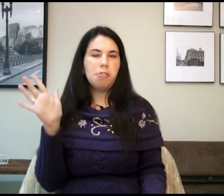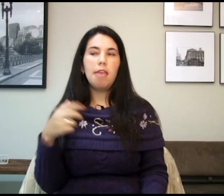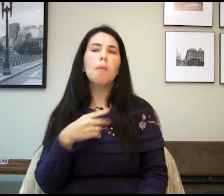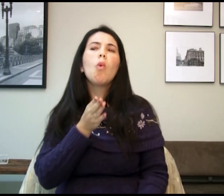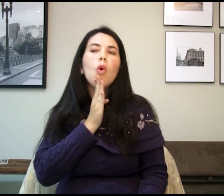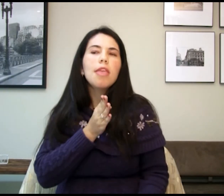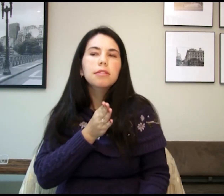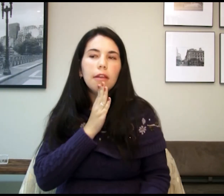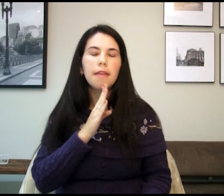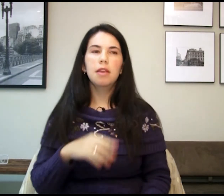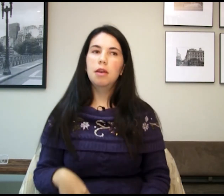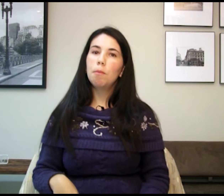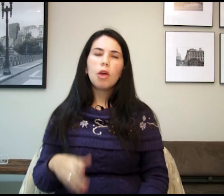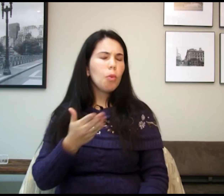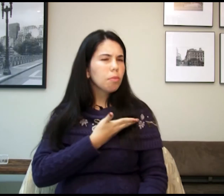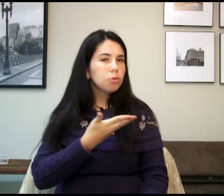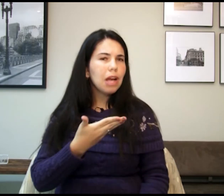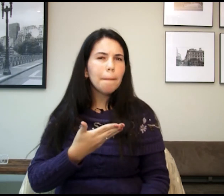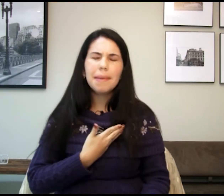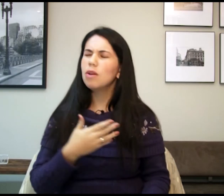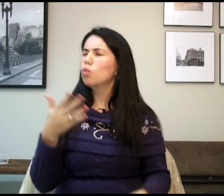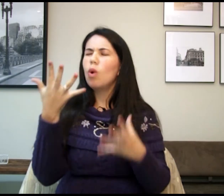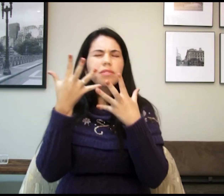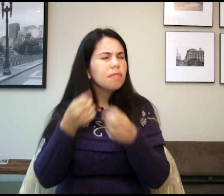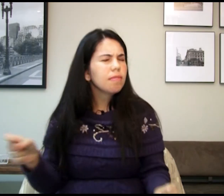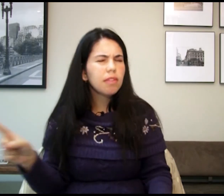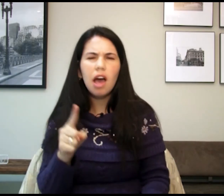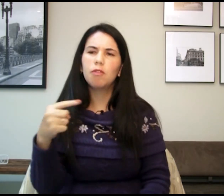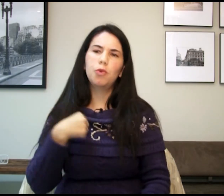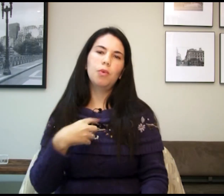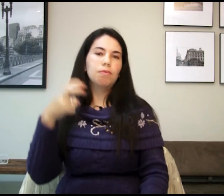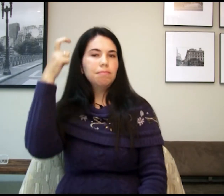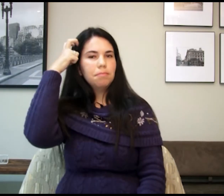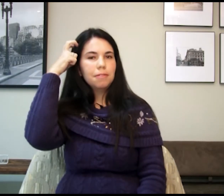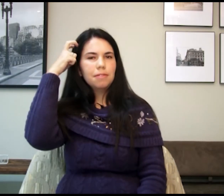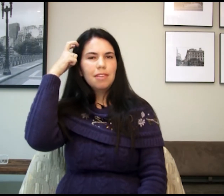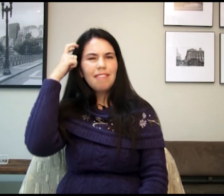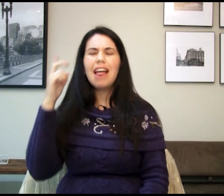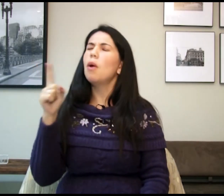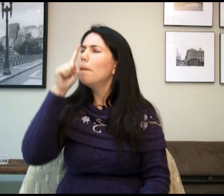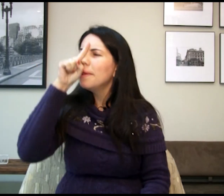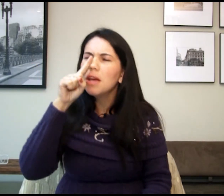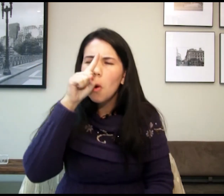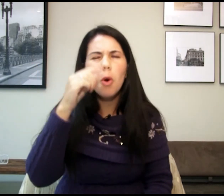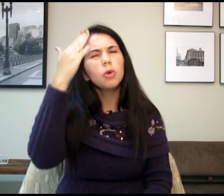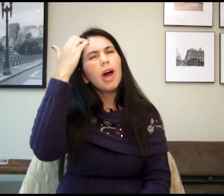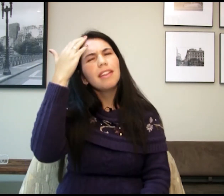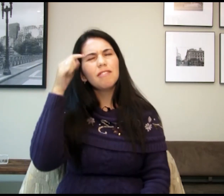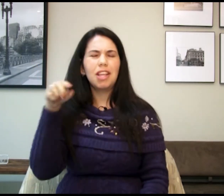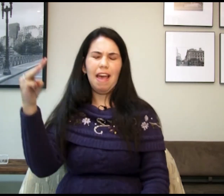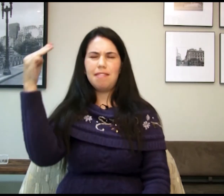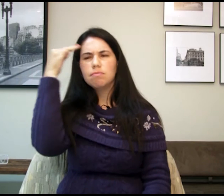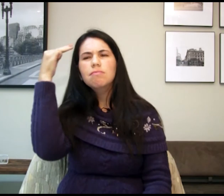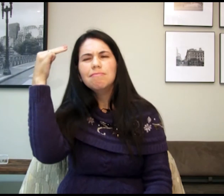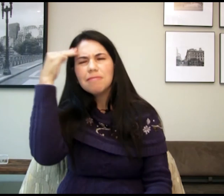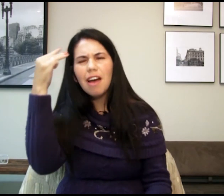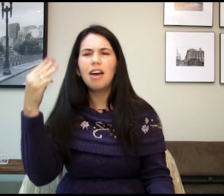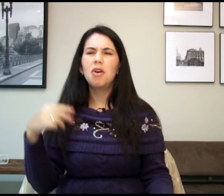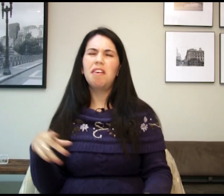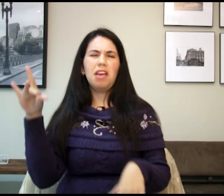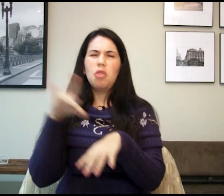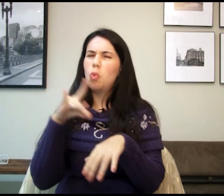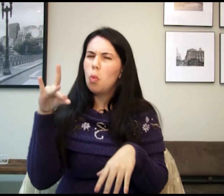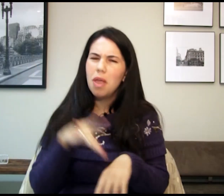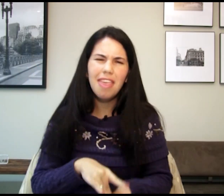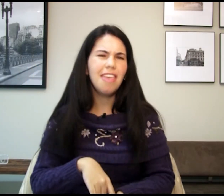sequelas. Porque meus amigos surdos não queriam que eu fizesse o implante coclear. É perigoso, você sabe, vai